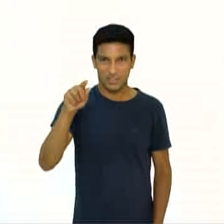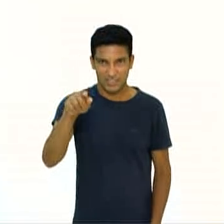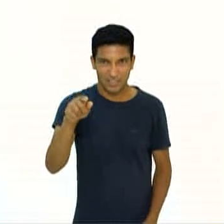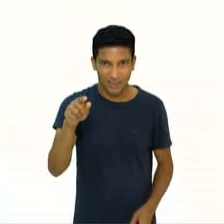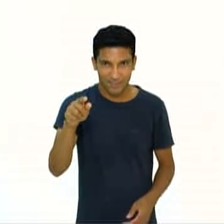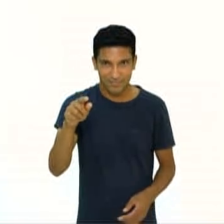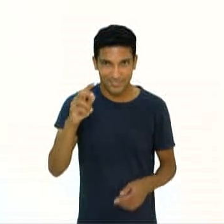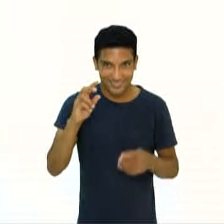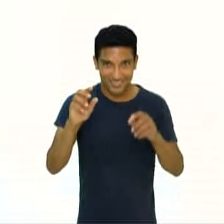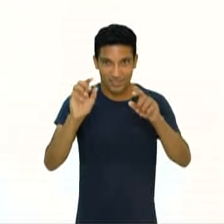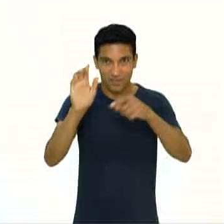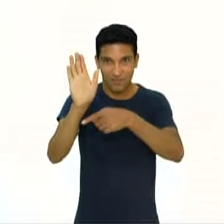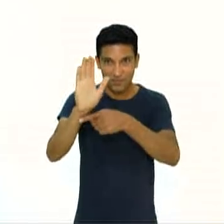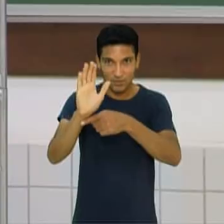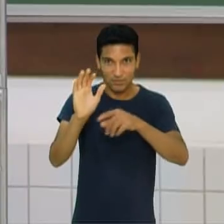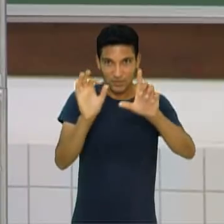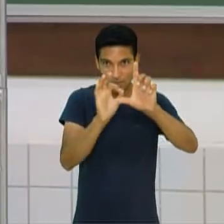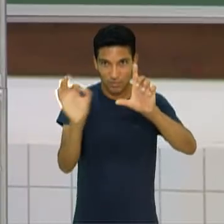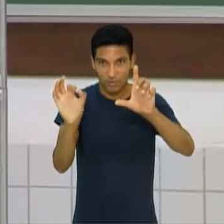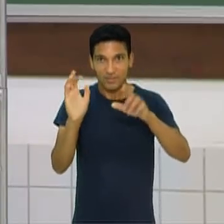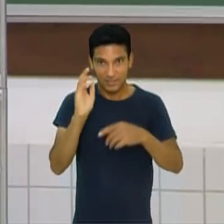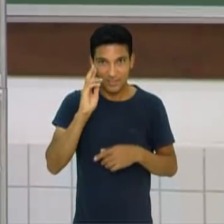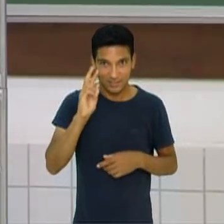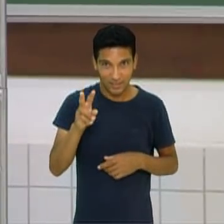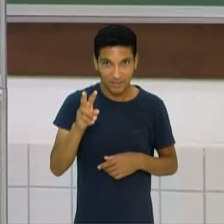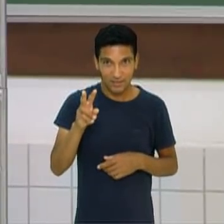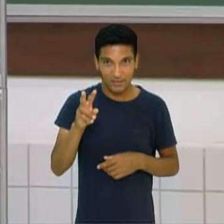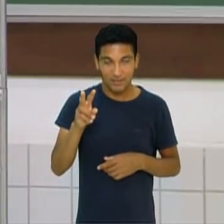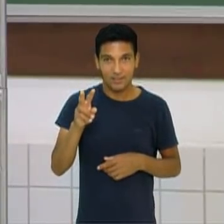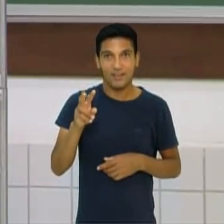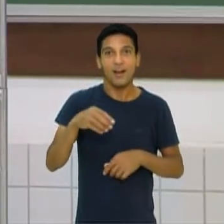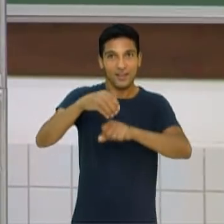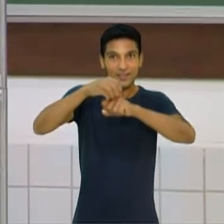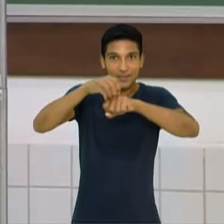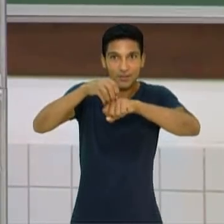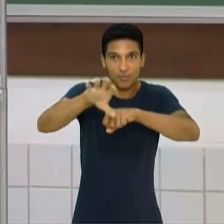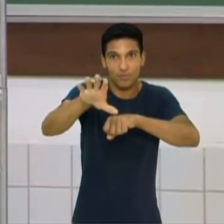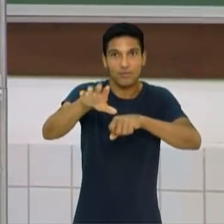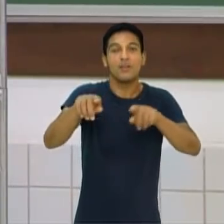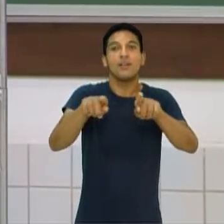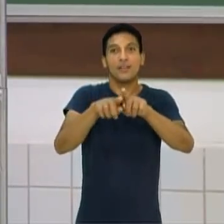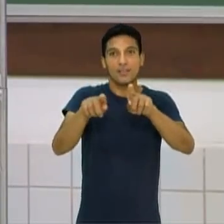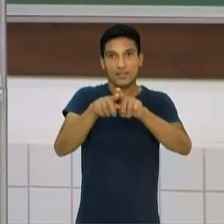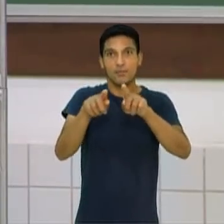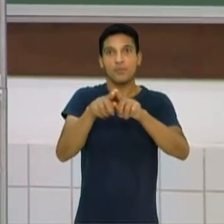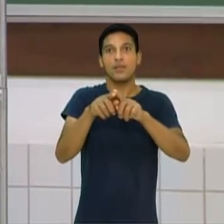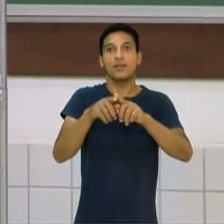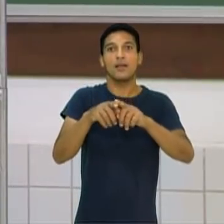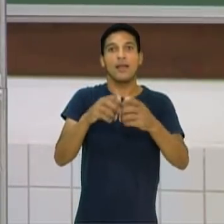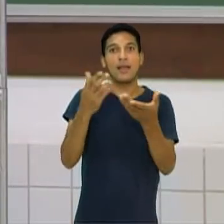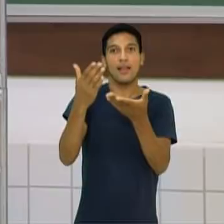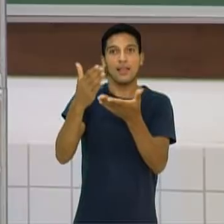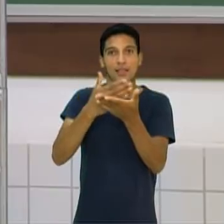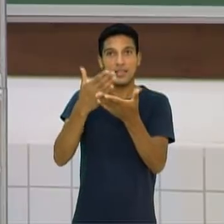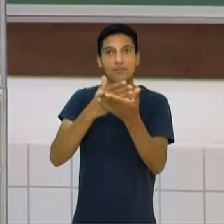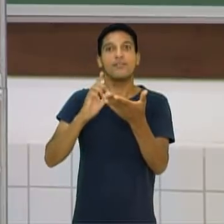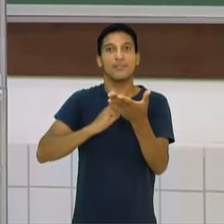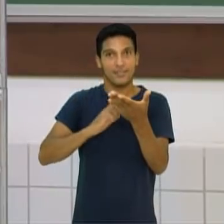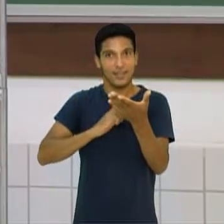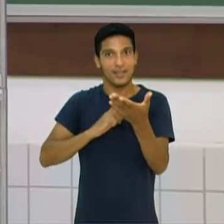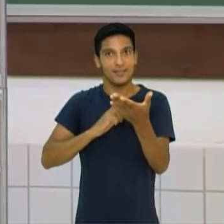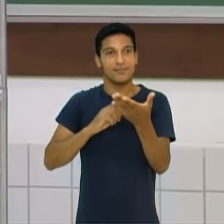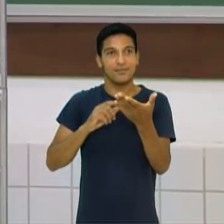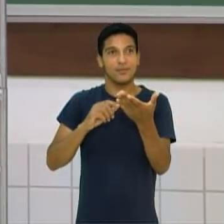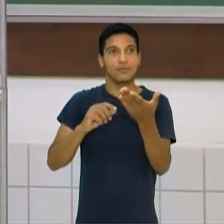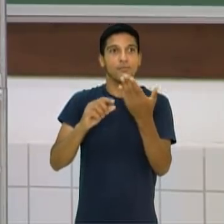uma leitura que eu recomendo. Quando você tiver a chance, procure lá na biblioteca da sua escola, eu tenho certeza que deve ter um livro